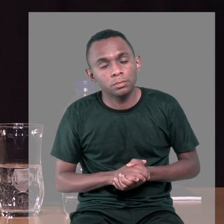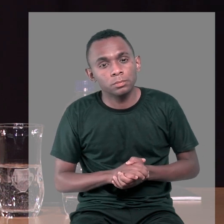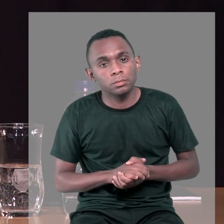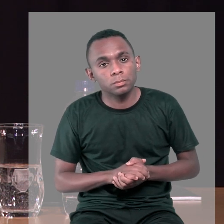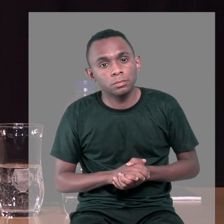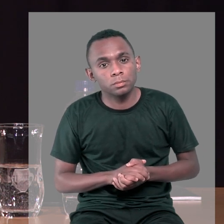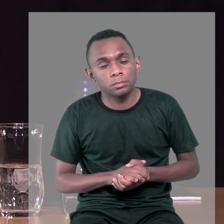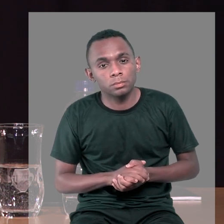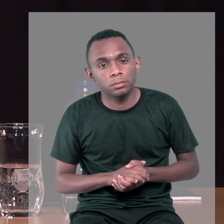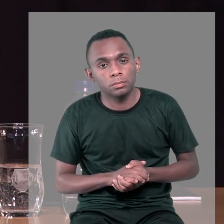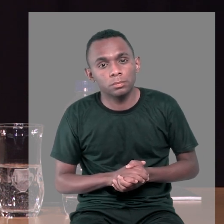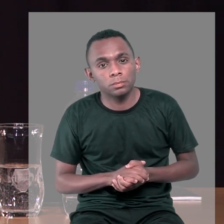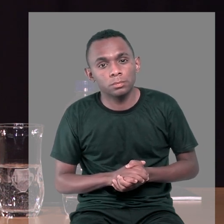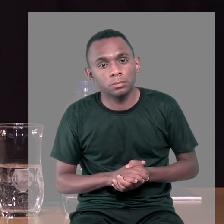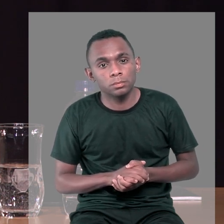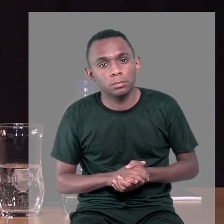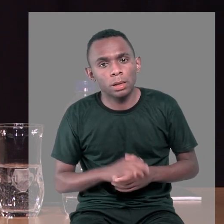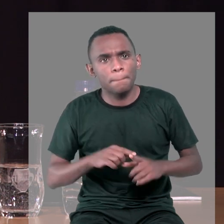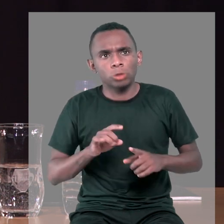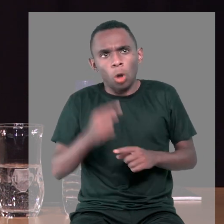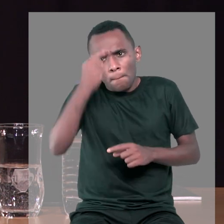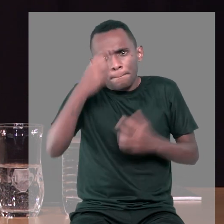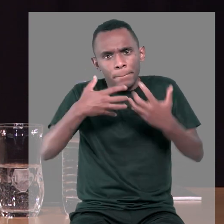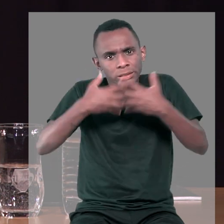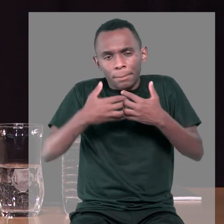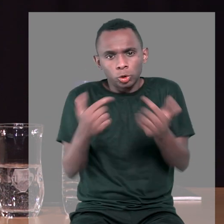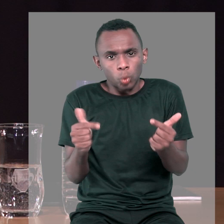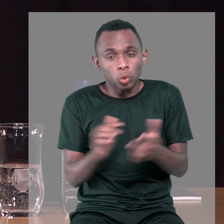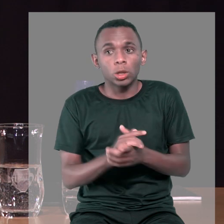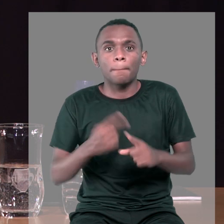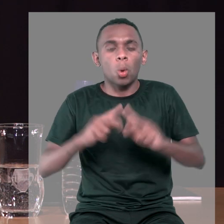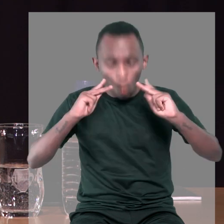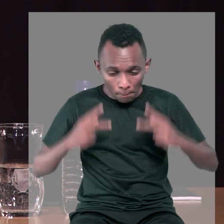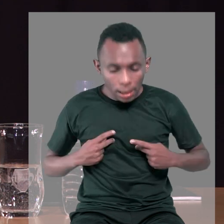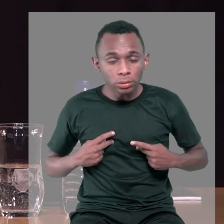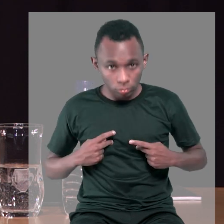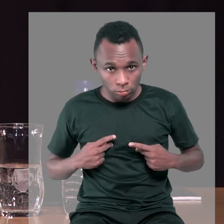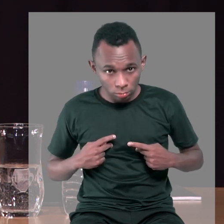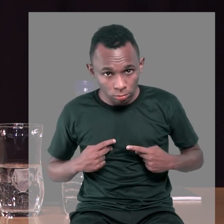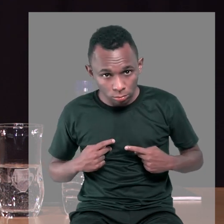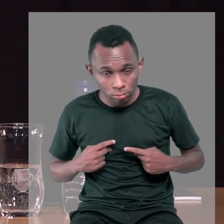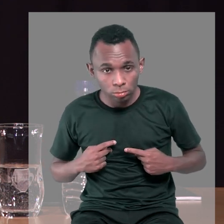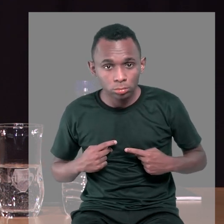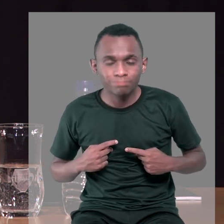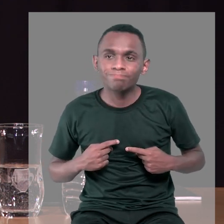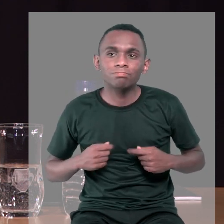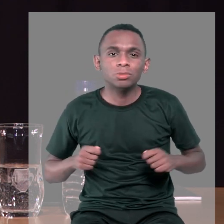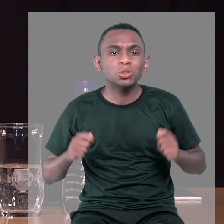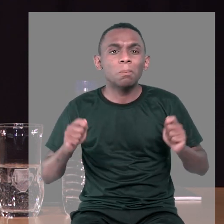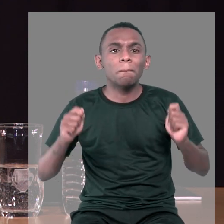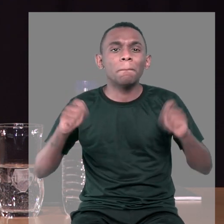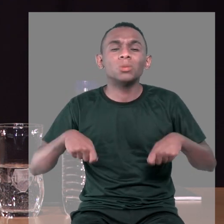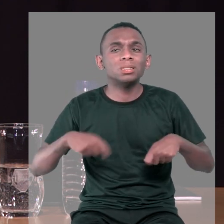para Arendt, esse embotamento do pensamento tem forte ligação com o fenômeno